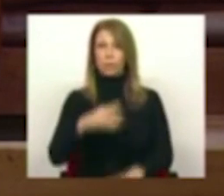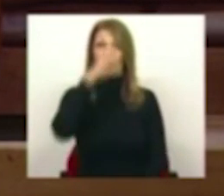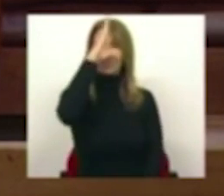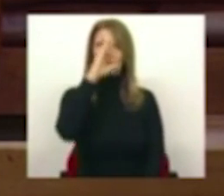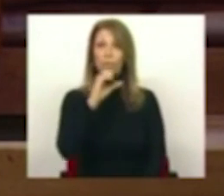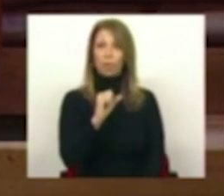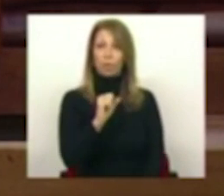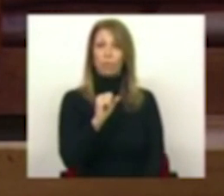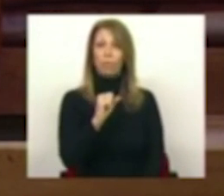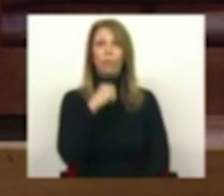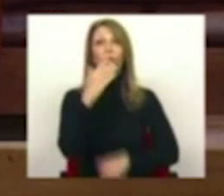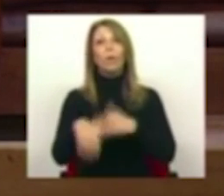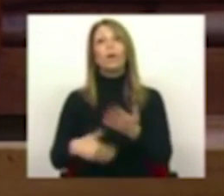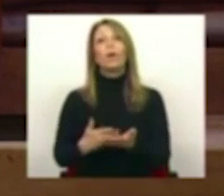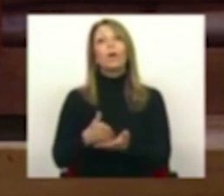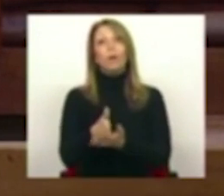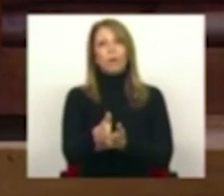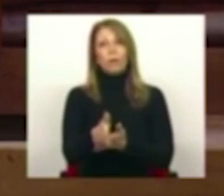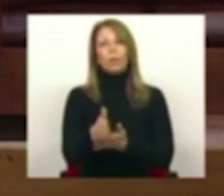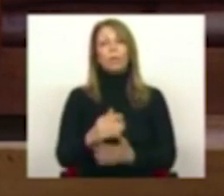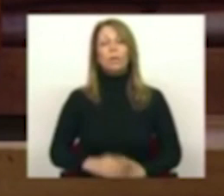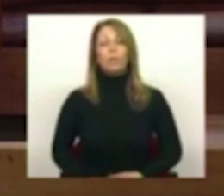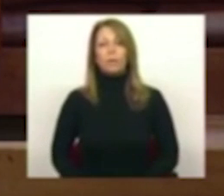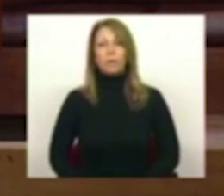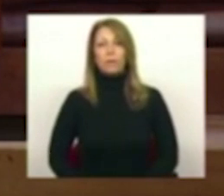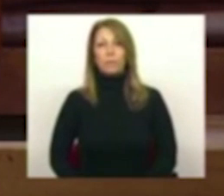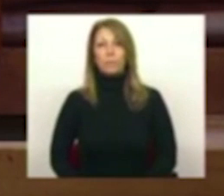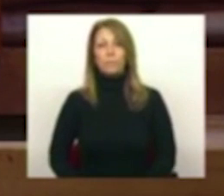da continuidade.